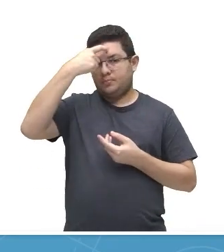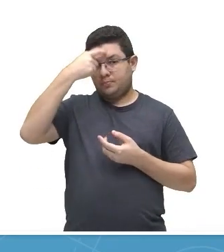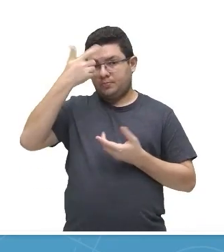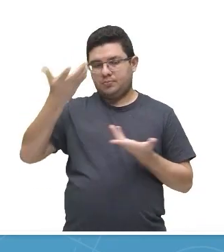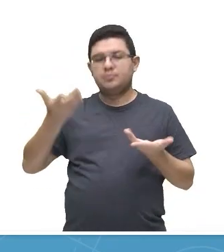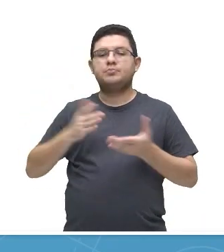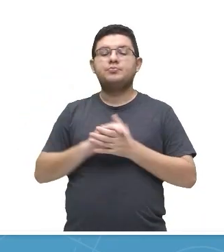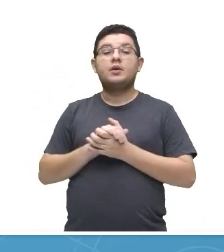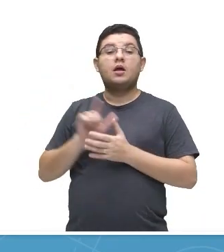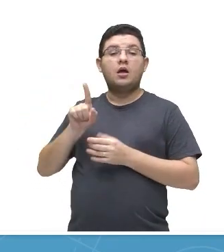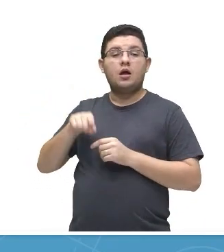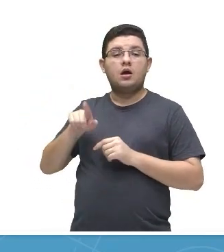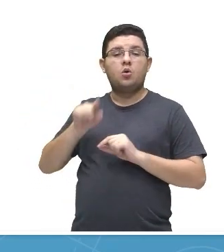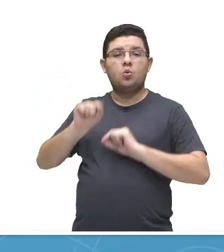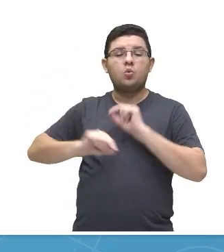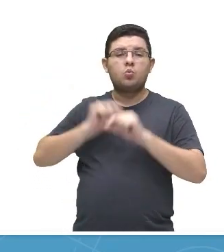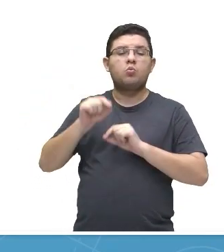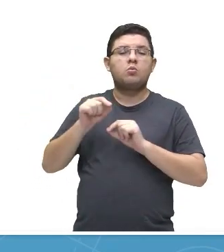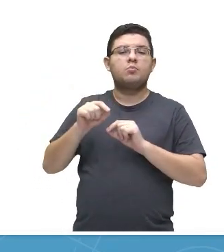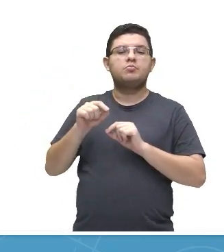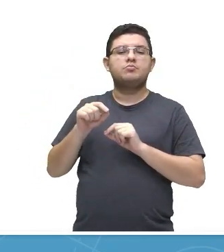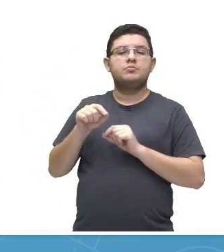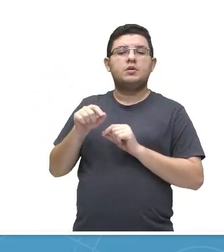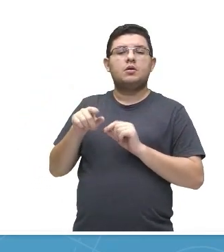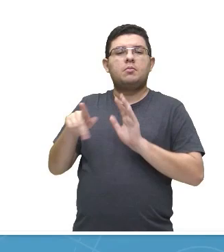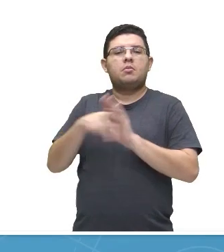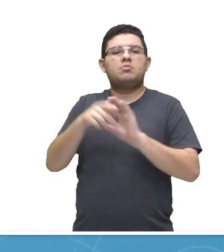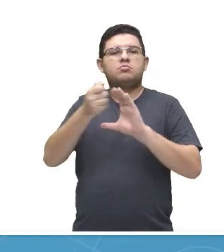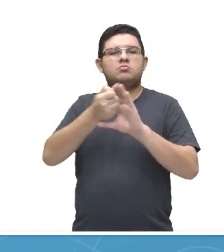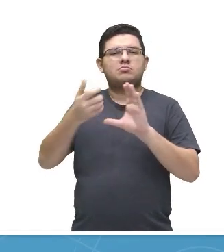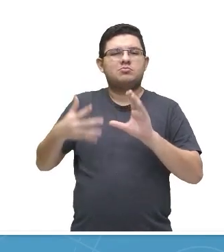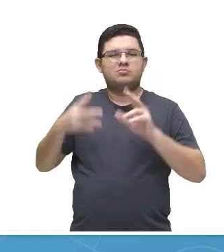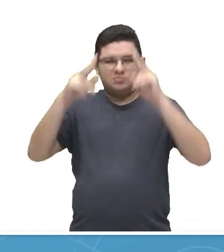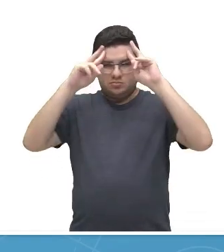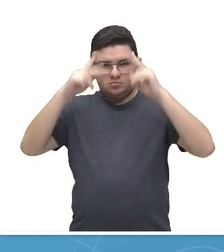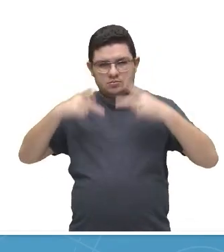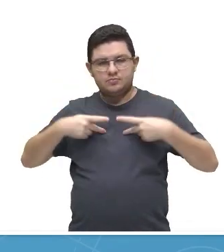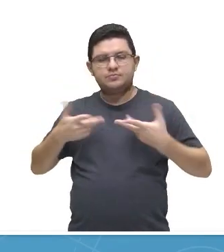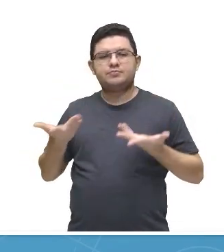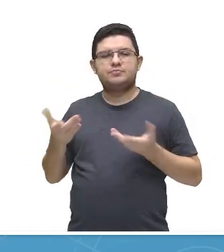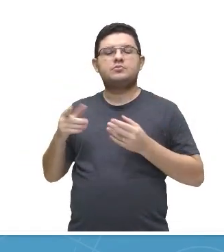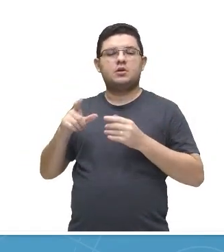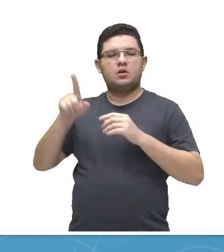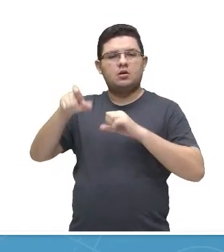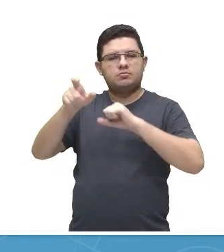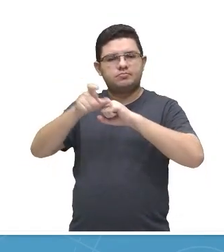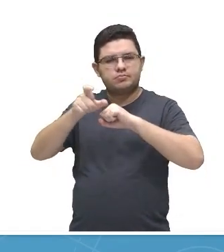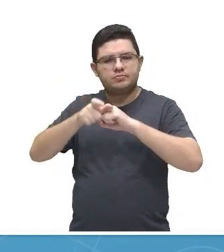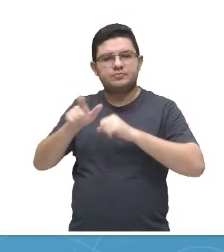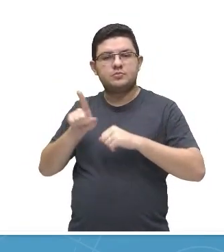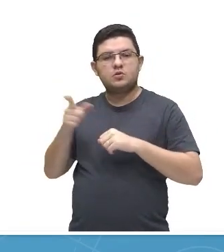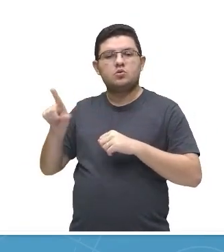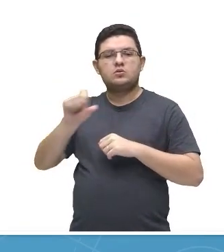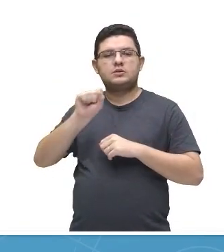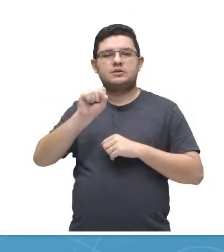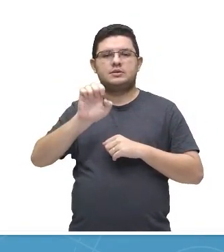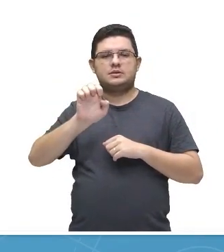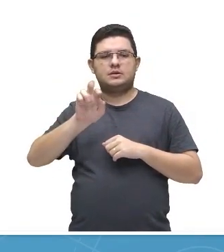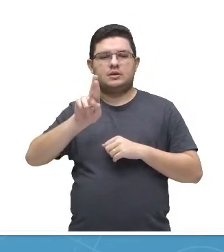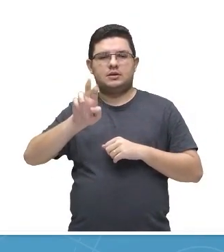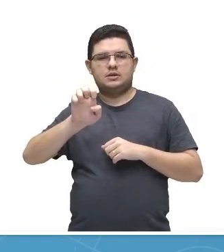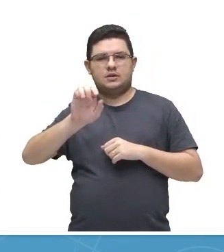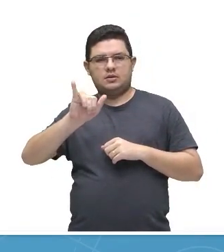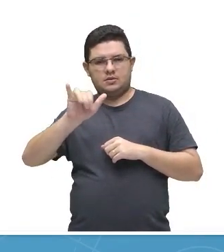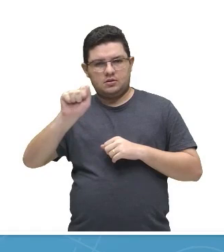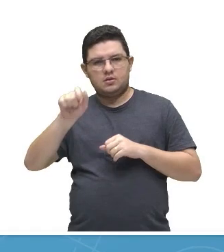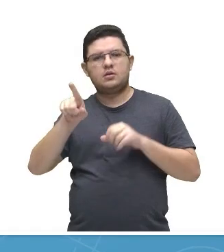né, um aspecto do ser humano. Sereia também é outro substantivo, porque está nomeando